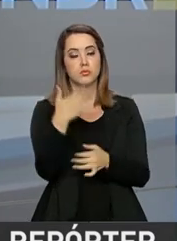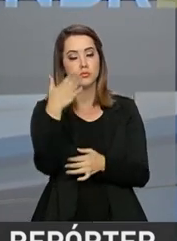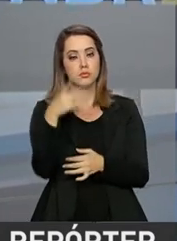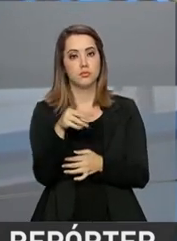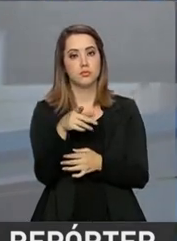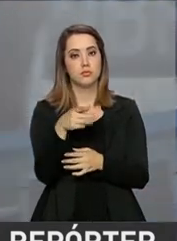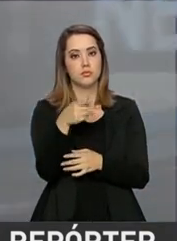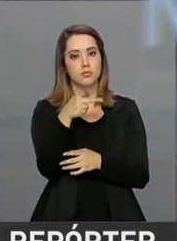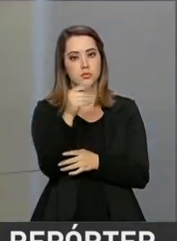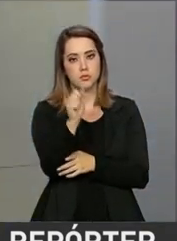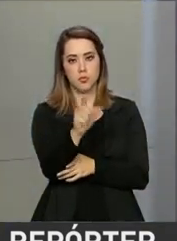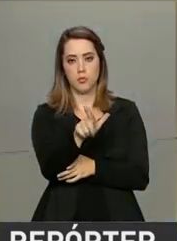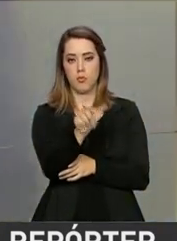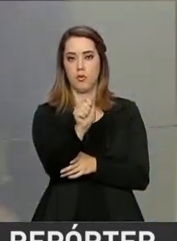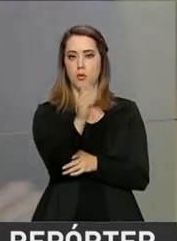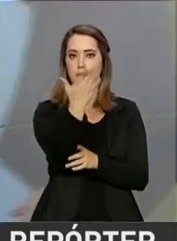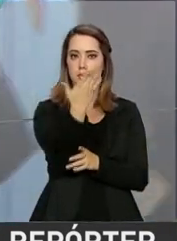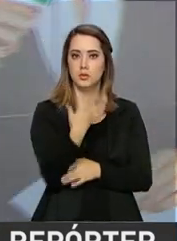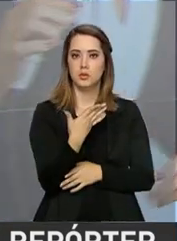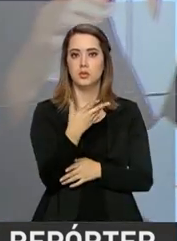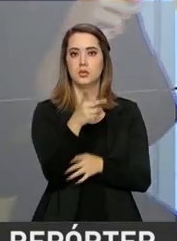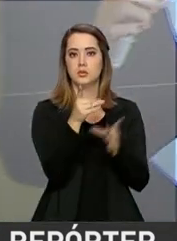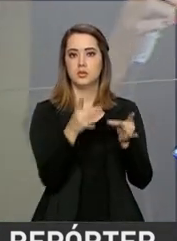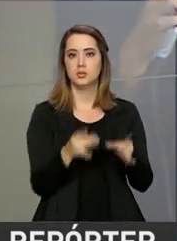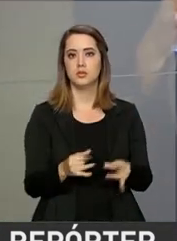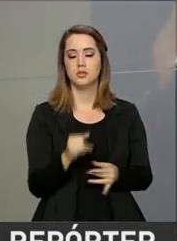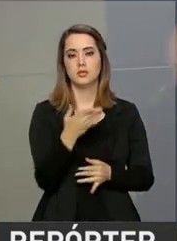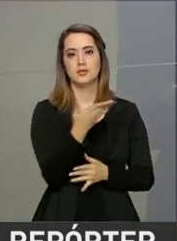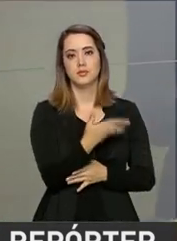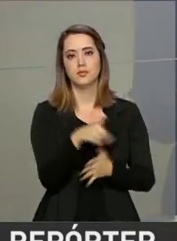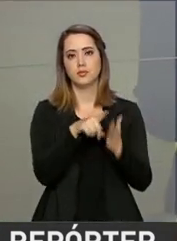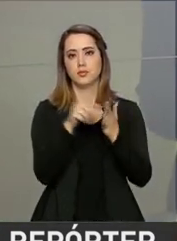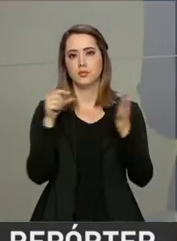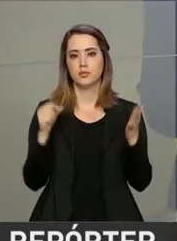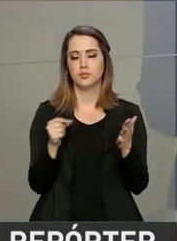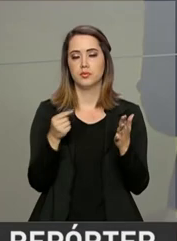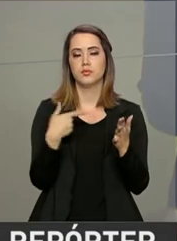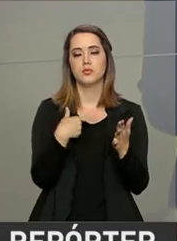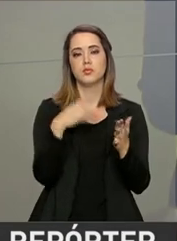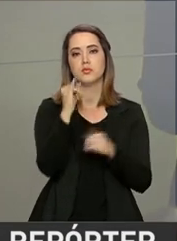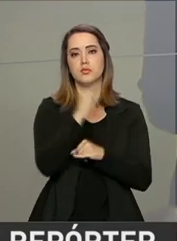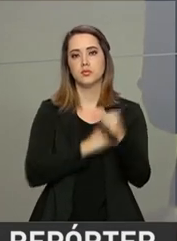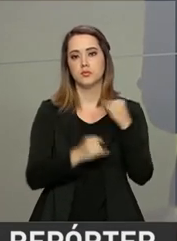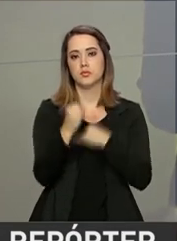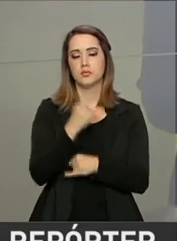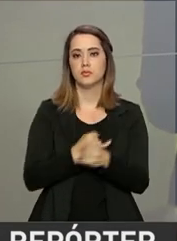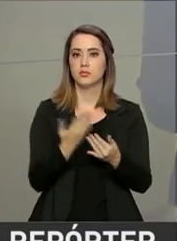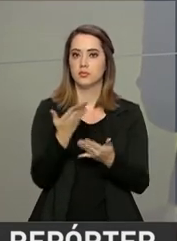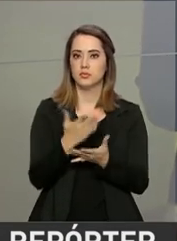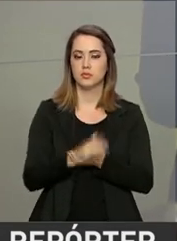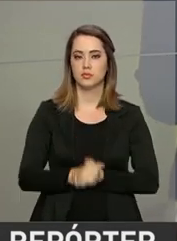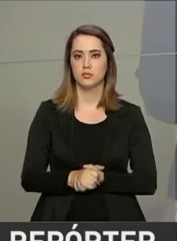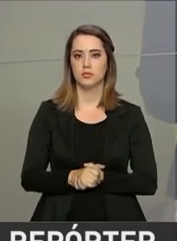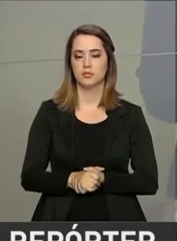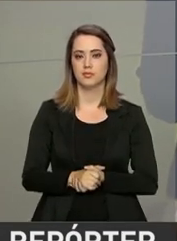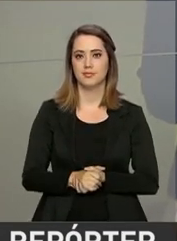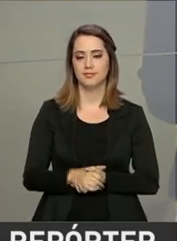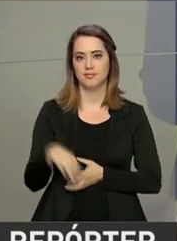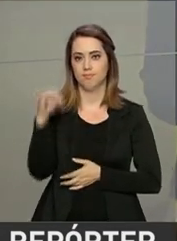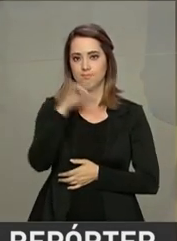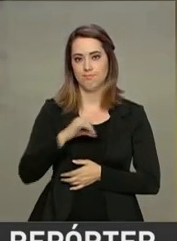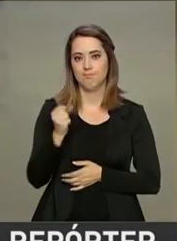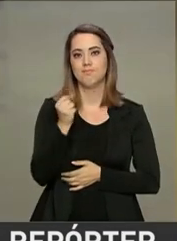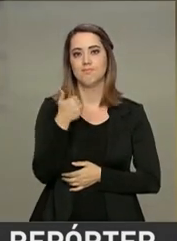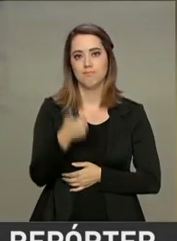repórter Paola deor que está no palácio Planalto e tem as informações pra gente Olá Paola Oi Leandro